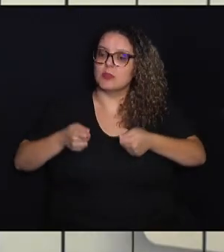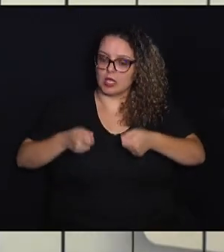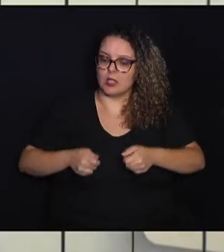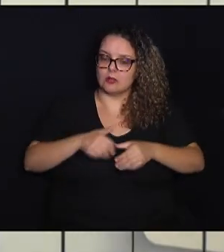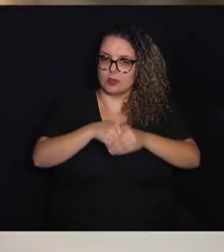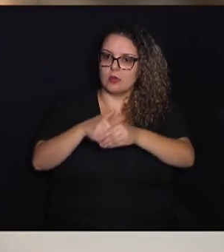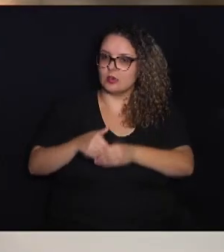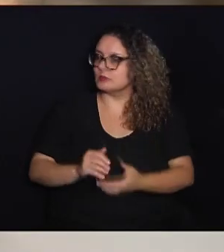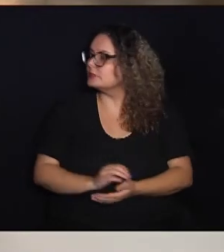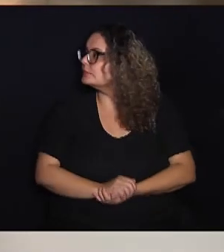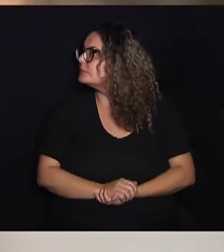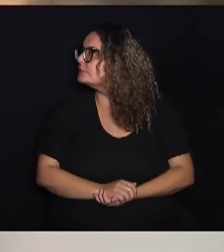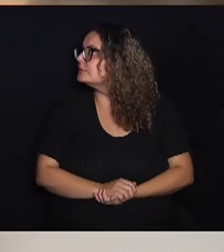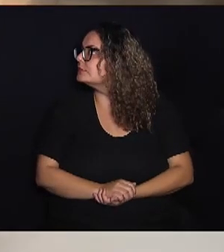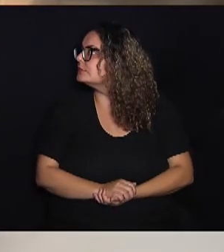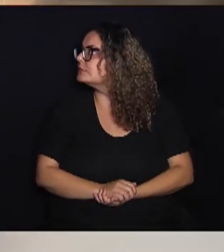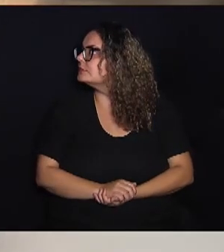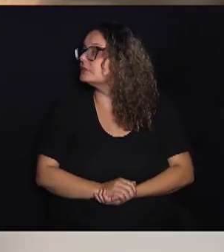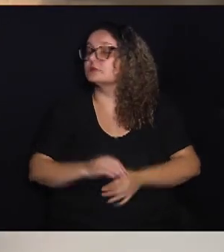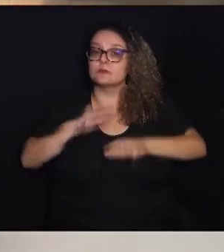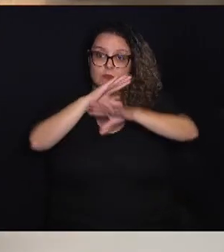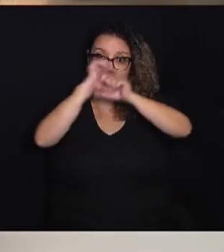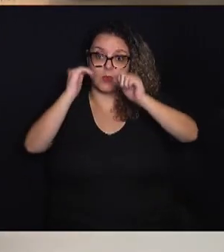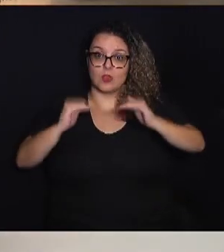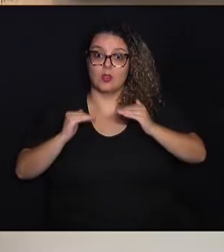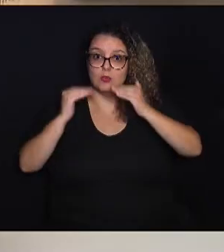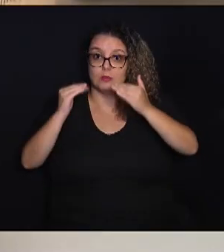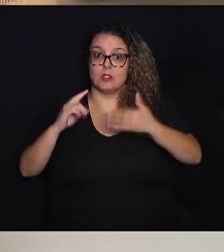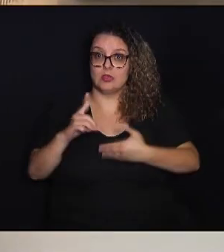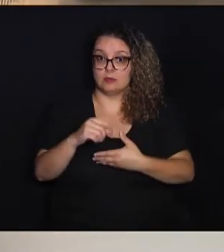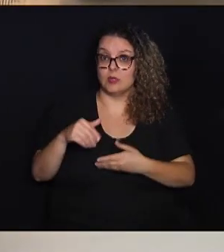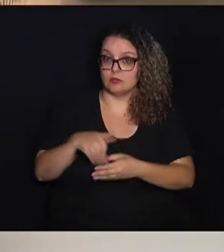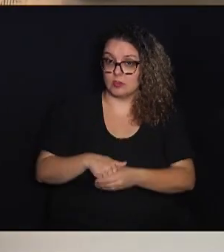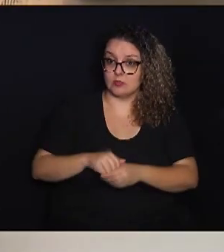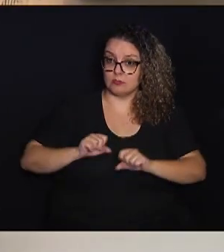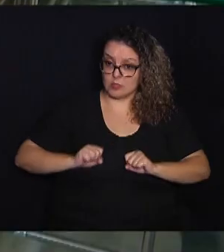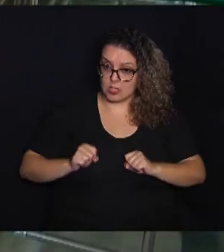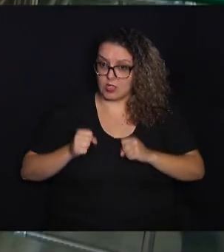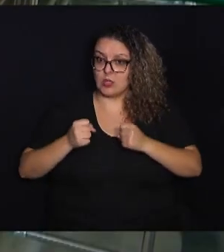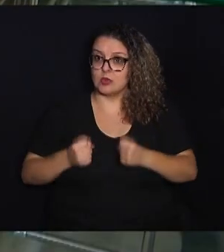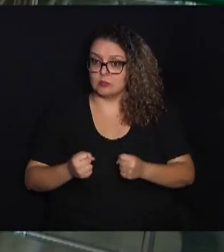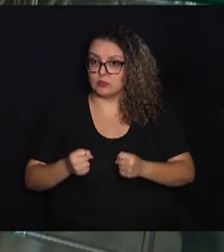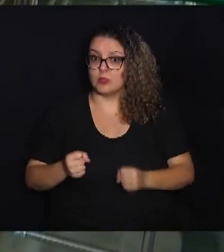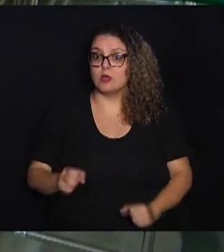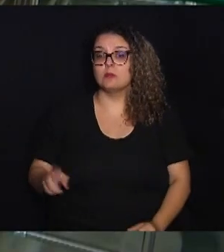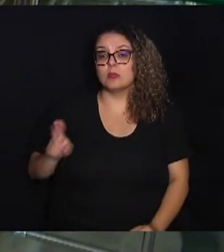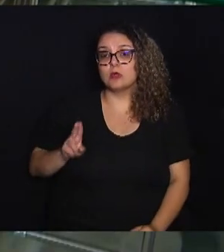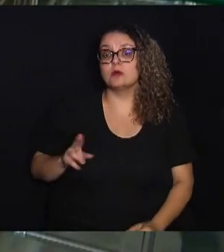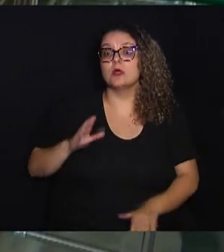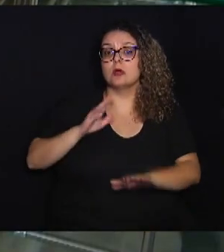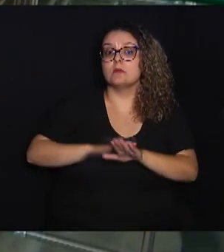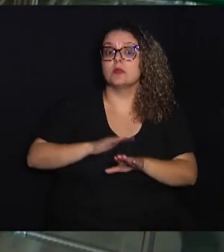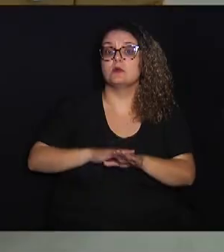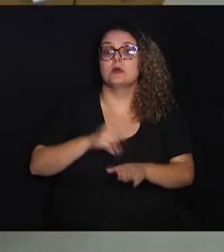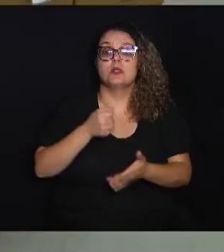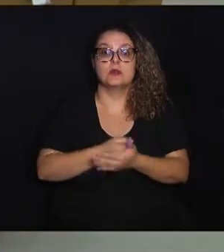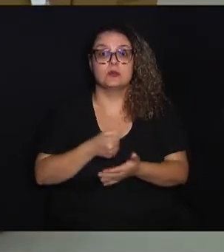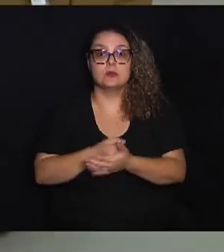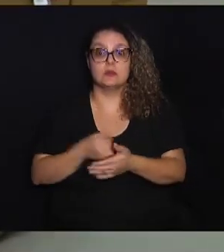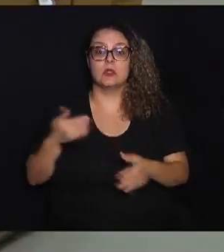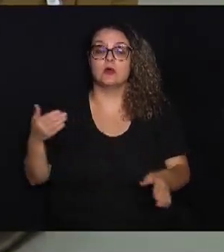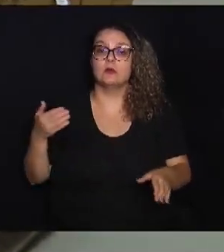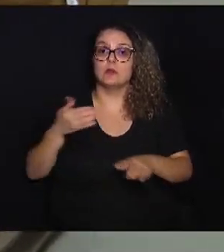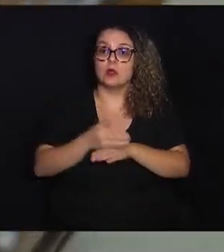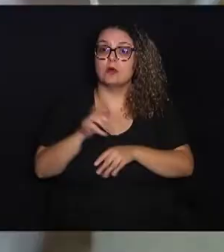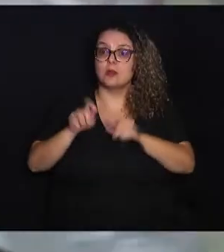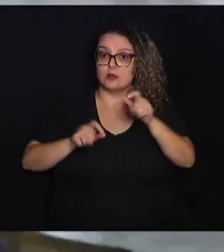voto. O Tribunal Superior Eleitoral tem se empenhado para implantar medidas para garantir a participação